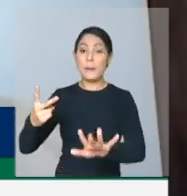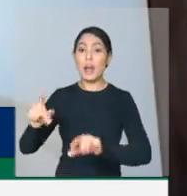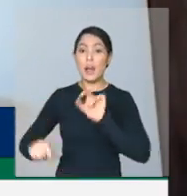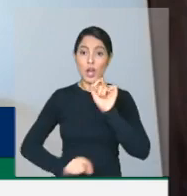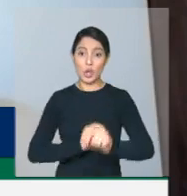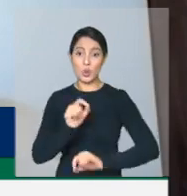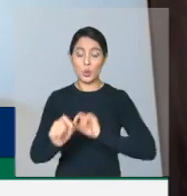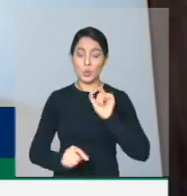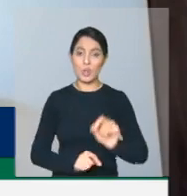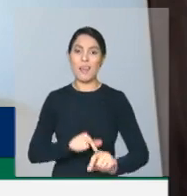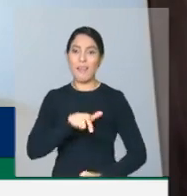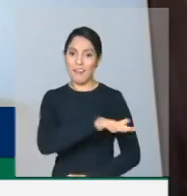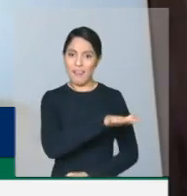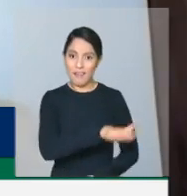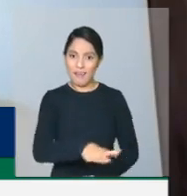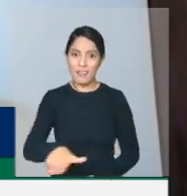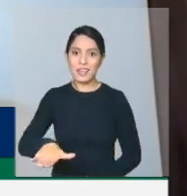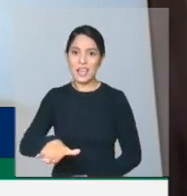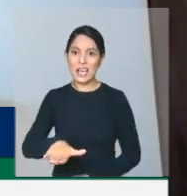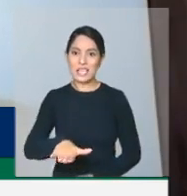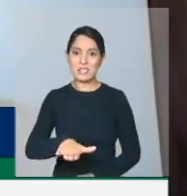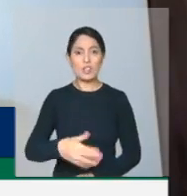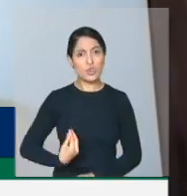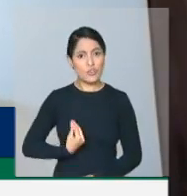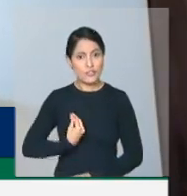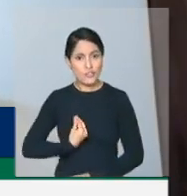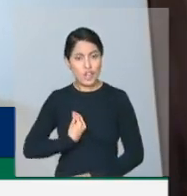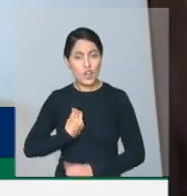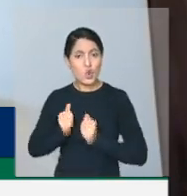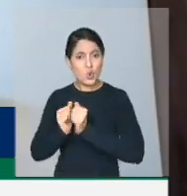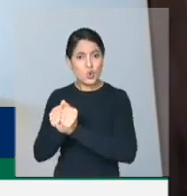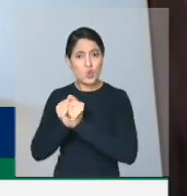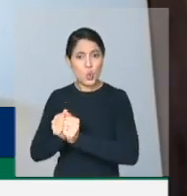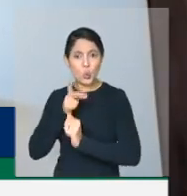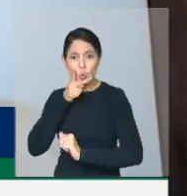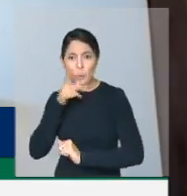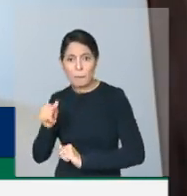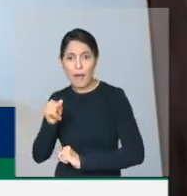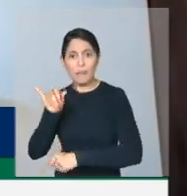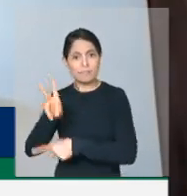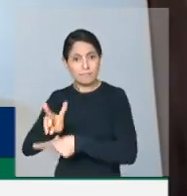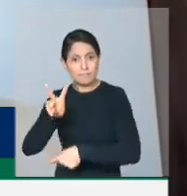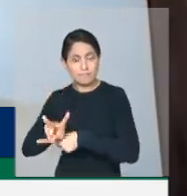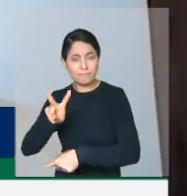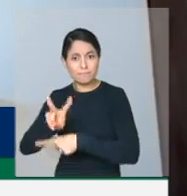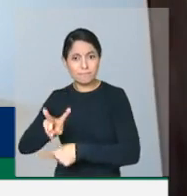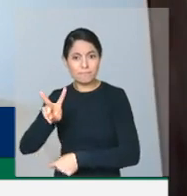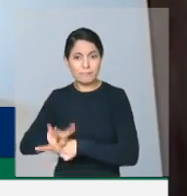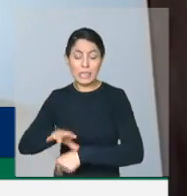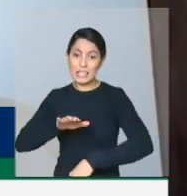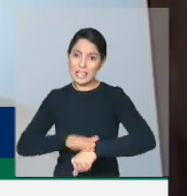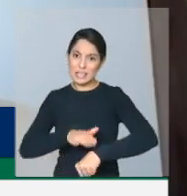sobremaneira as crianças que vivem com o pai e que estão sofrendo diversas privações por conta da